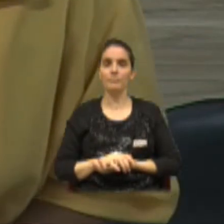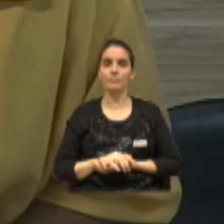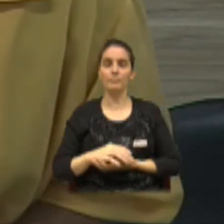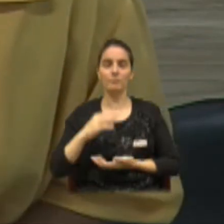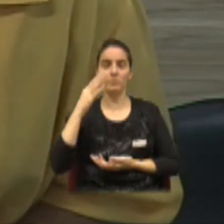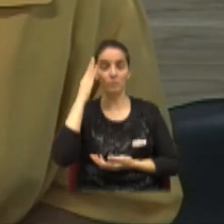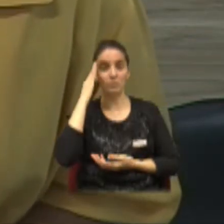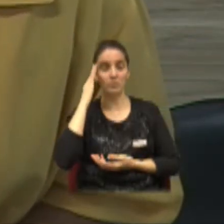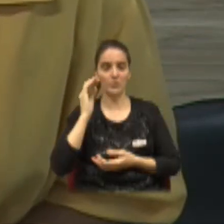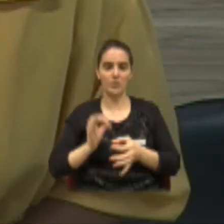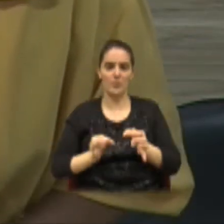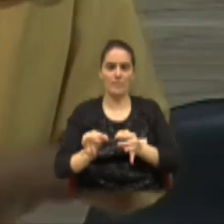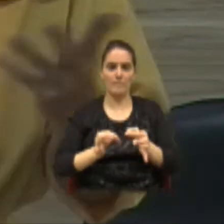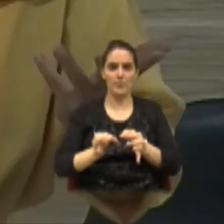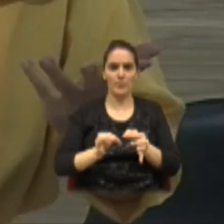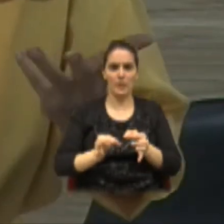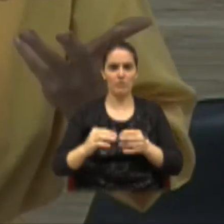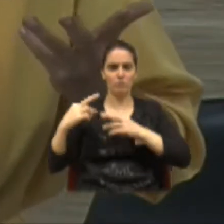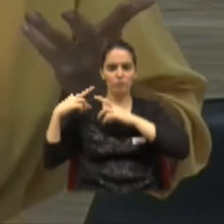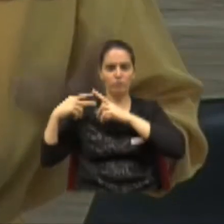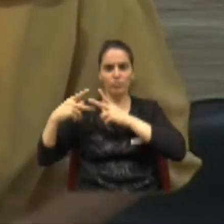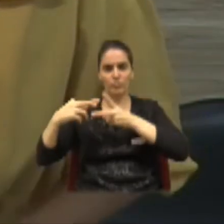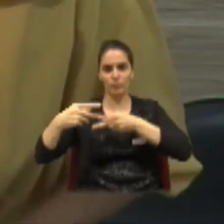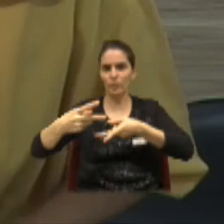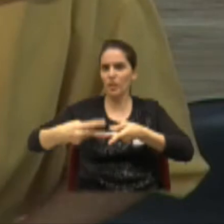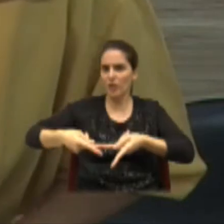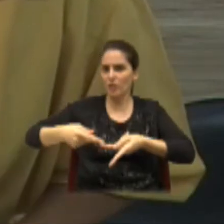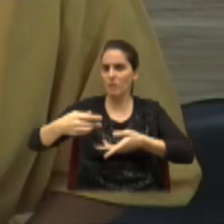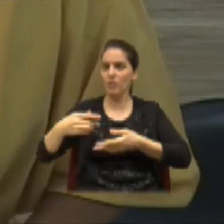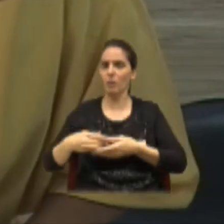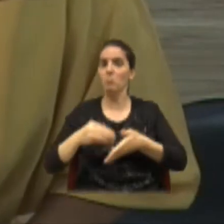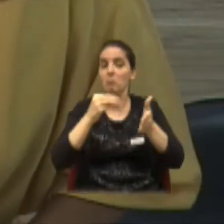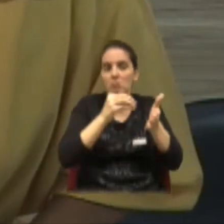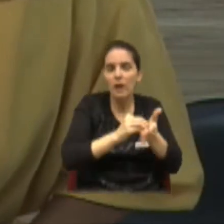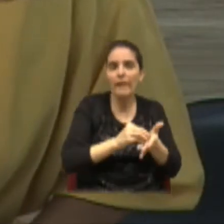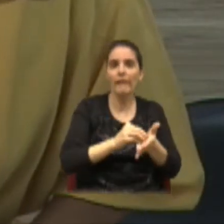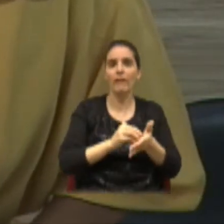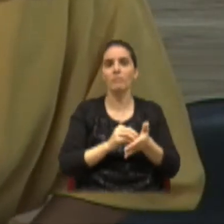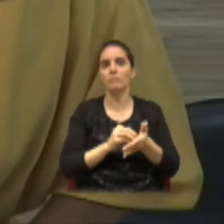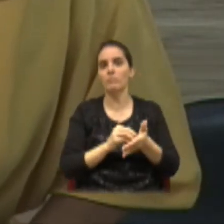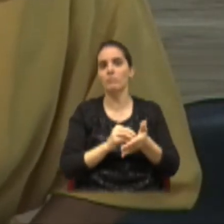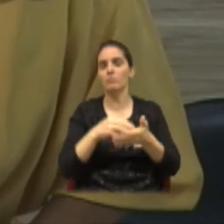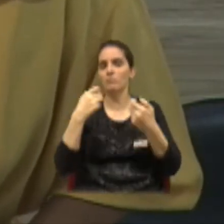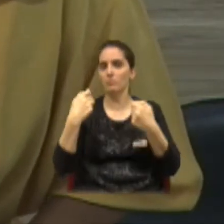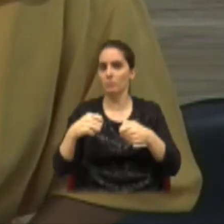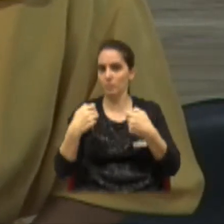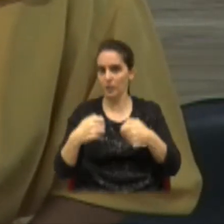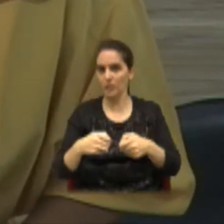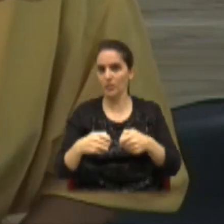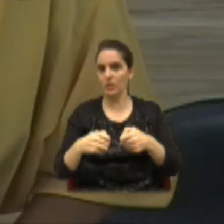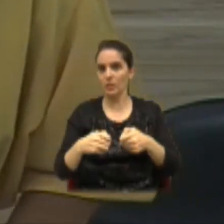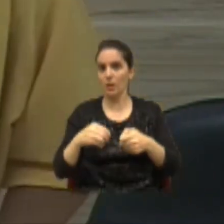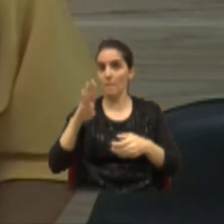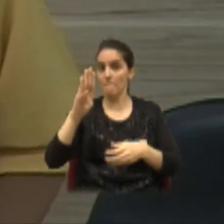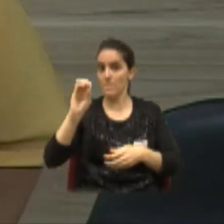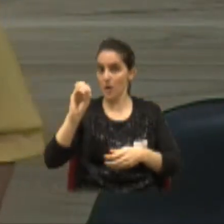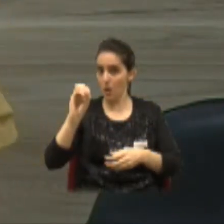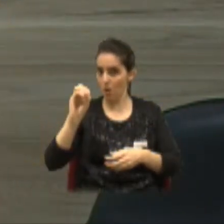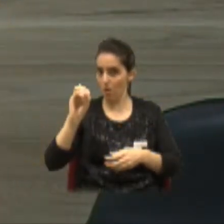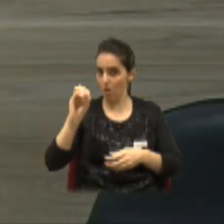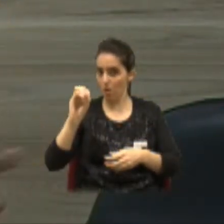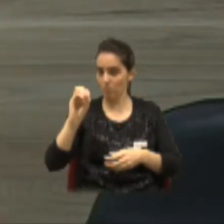algumas mudanças. Por exemplo, como constar que deve ter todos os boletins, deve ser feita